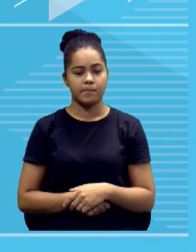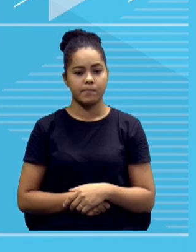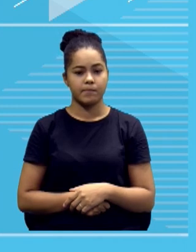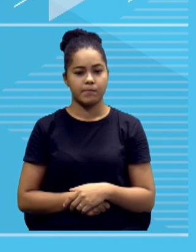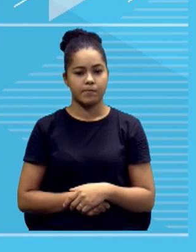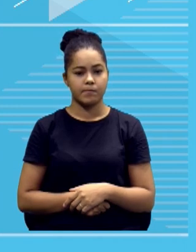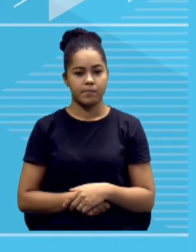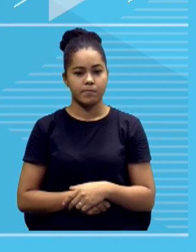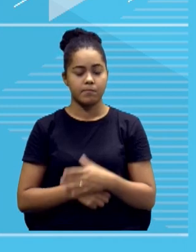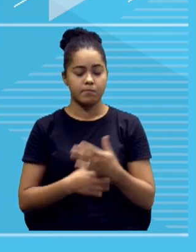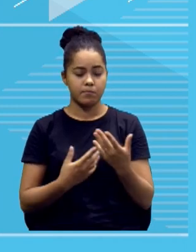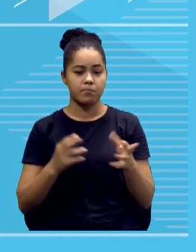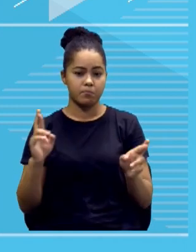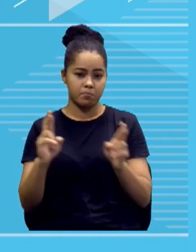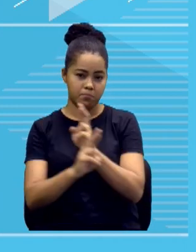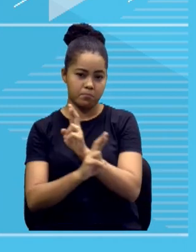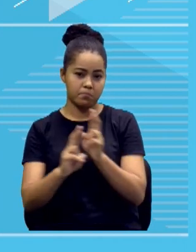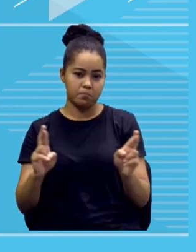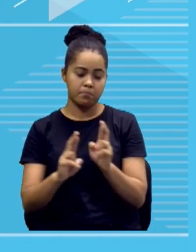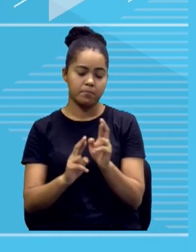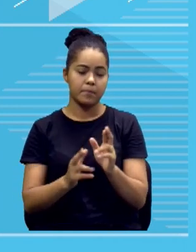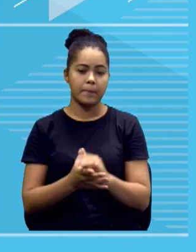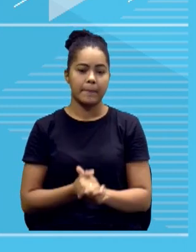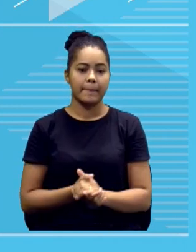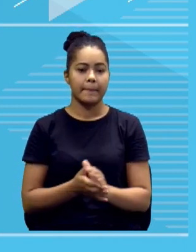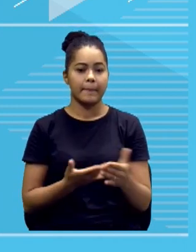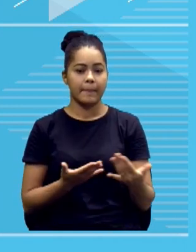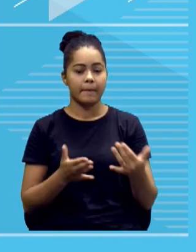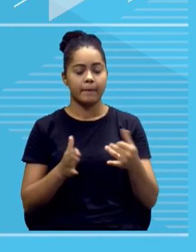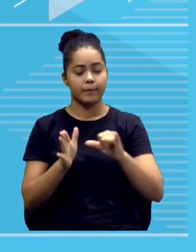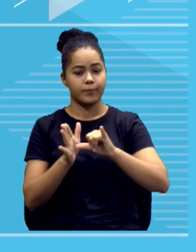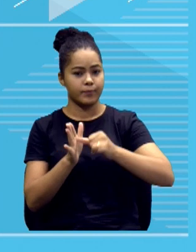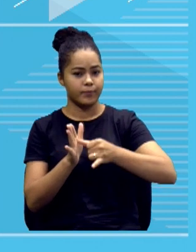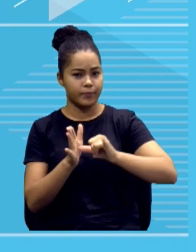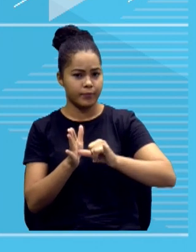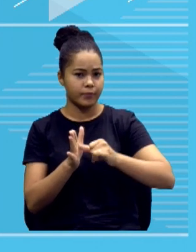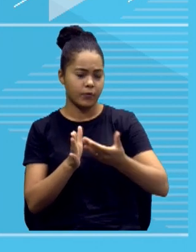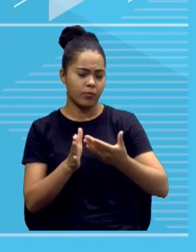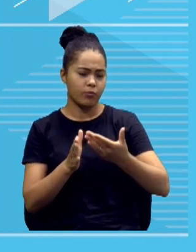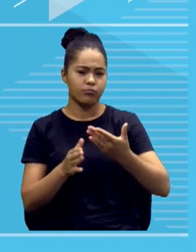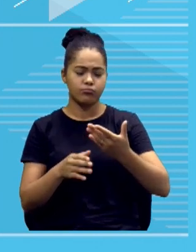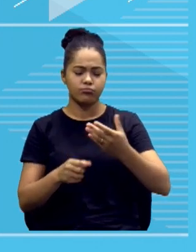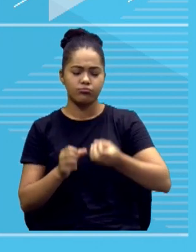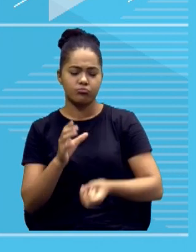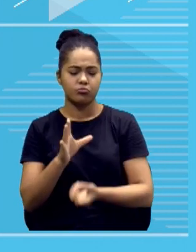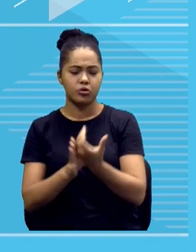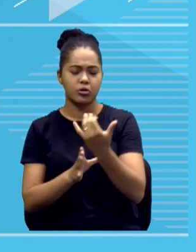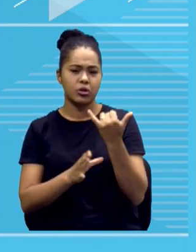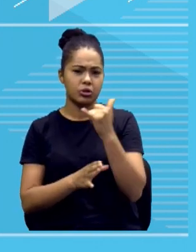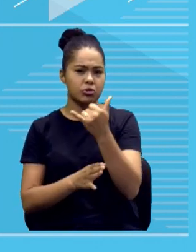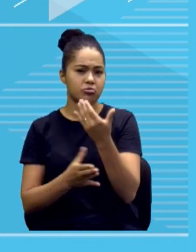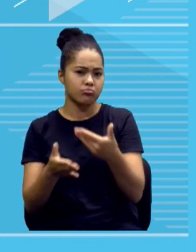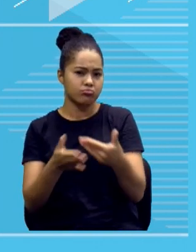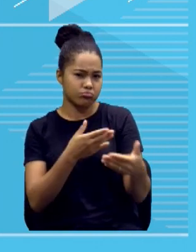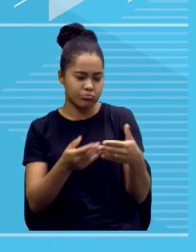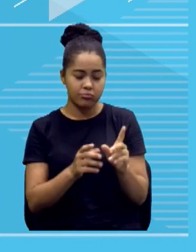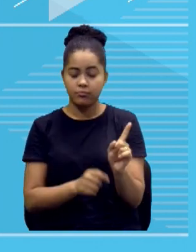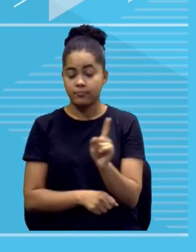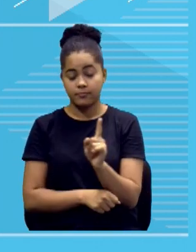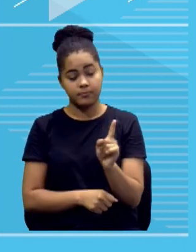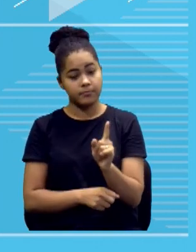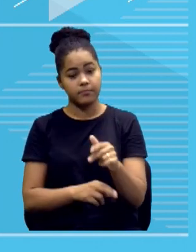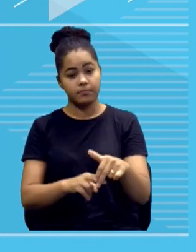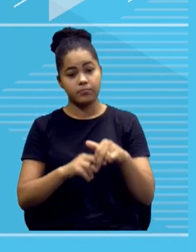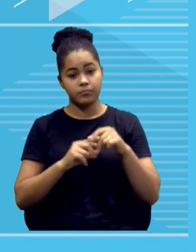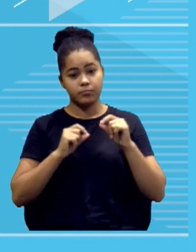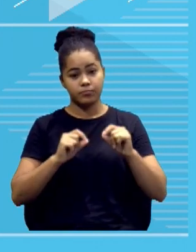de energia solar. Então, o gerador, ele não produz energia elétrica do nada, tá bom? Por quê? Porque na natureza,